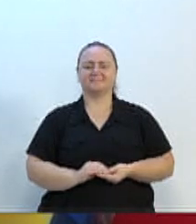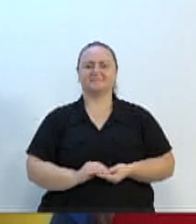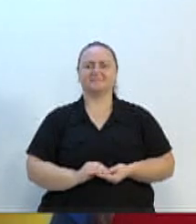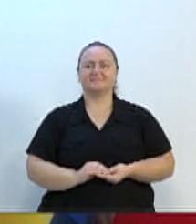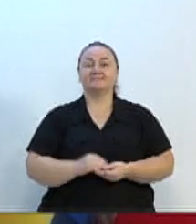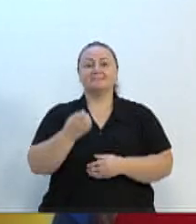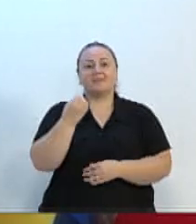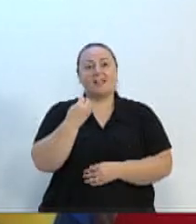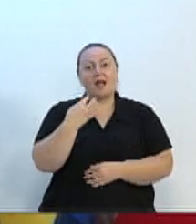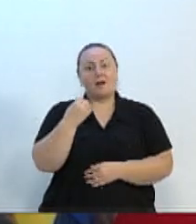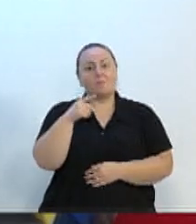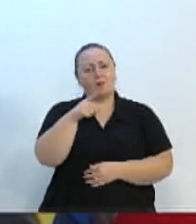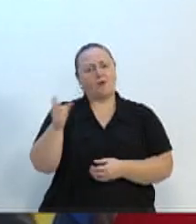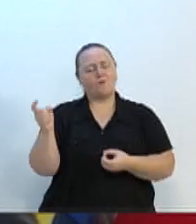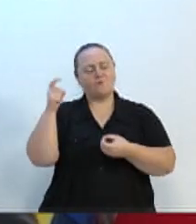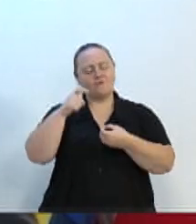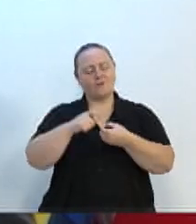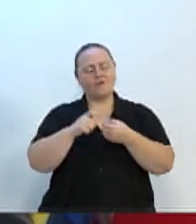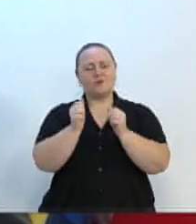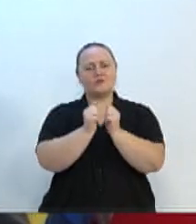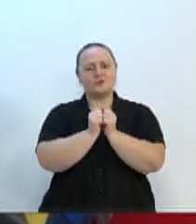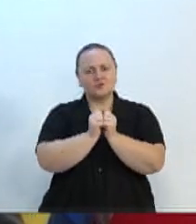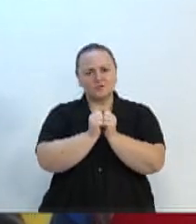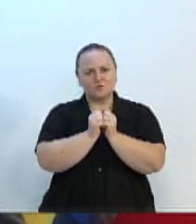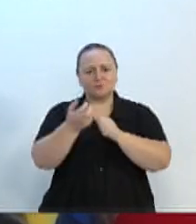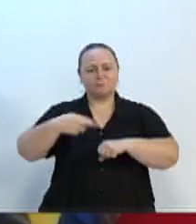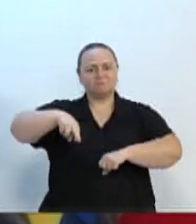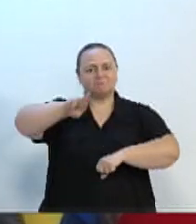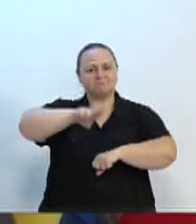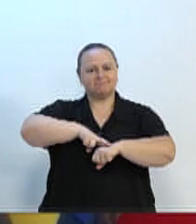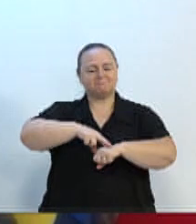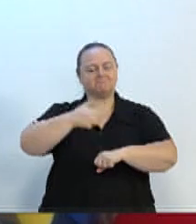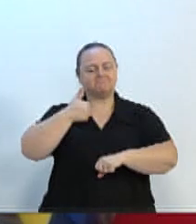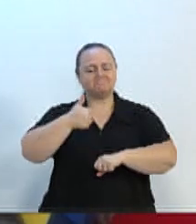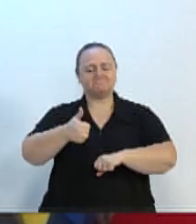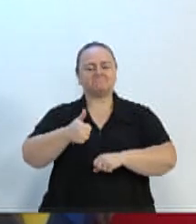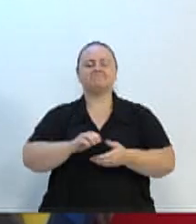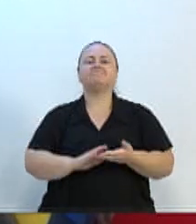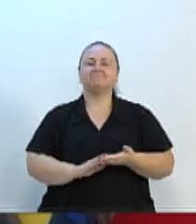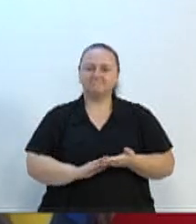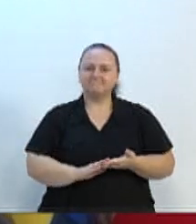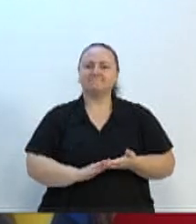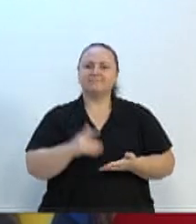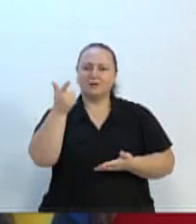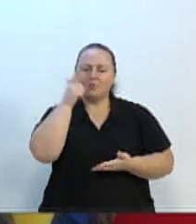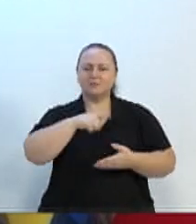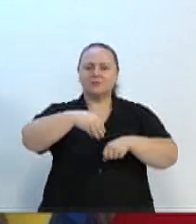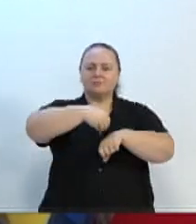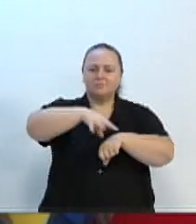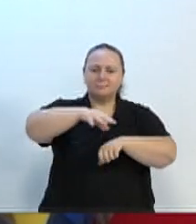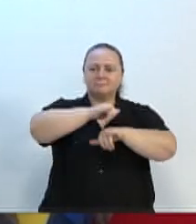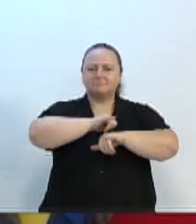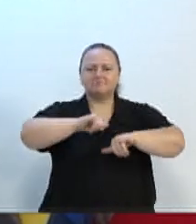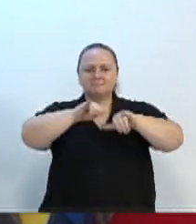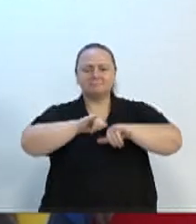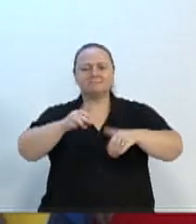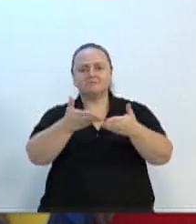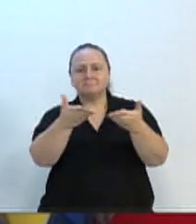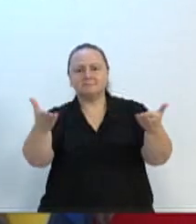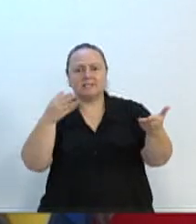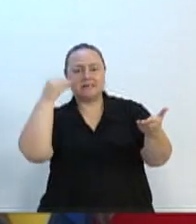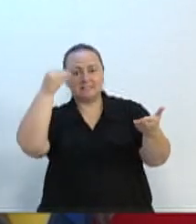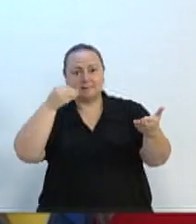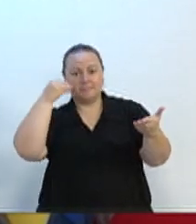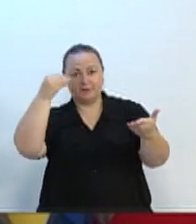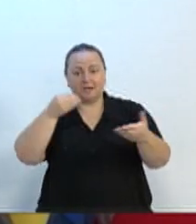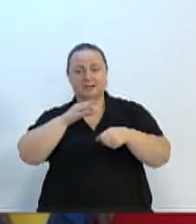que o senhor voltou recuperado e trazendo para nós e para a população as experiências dessa